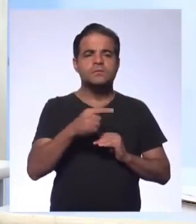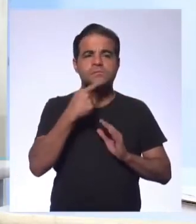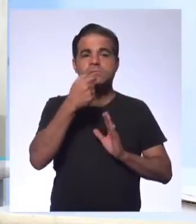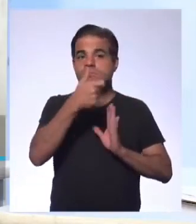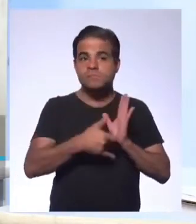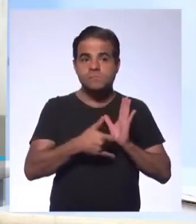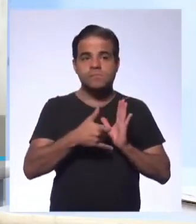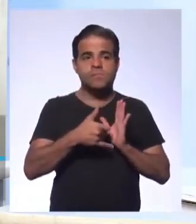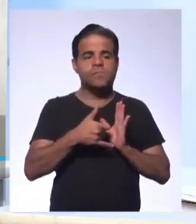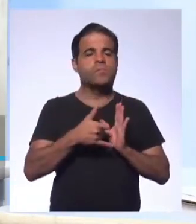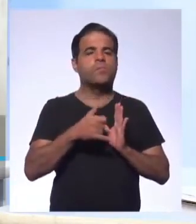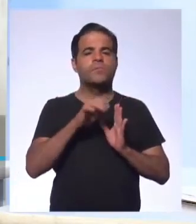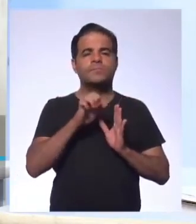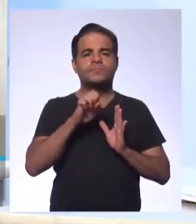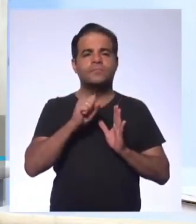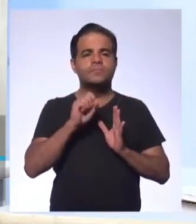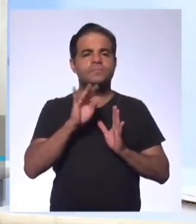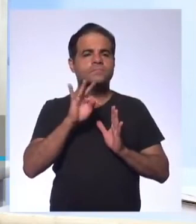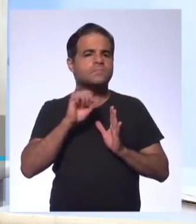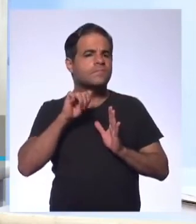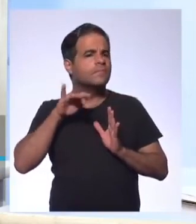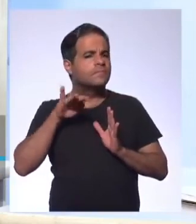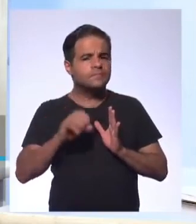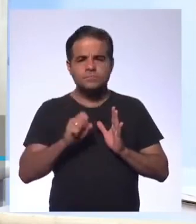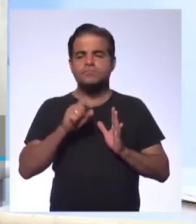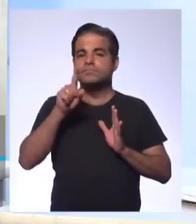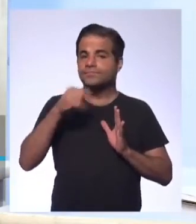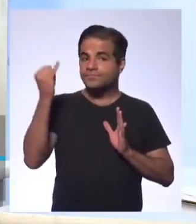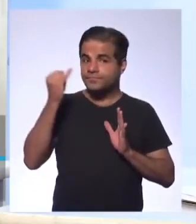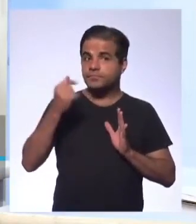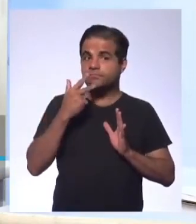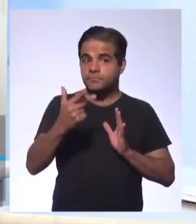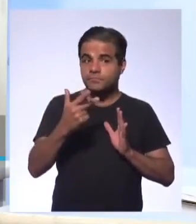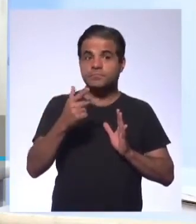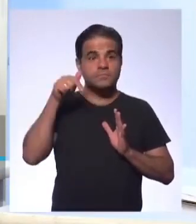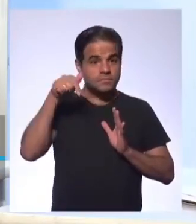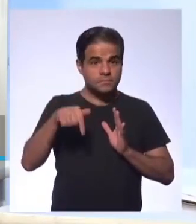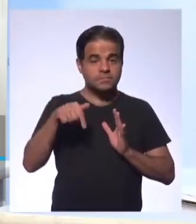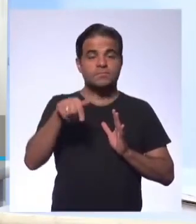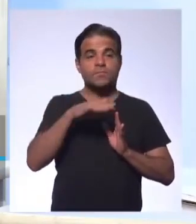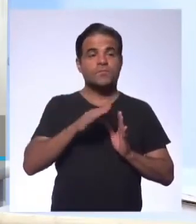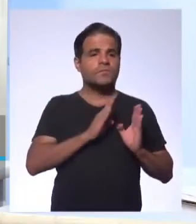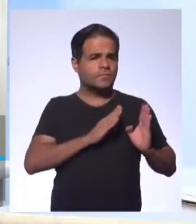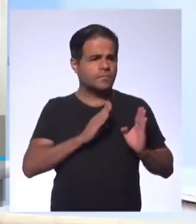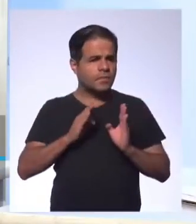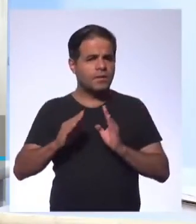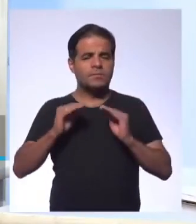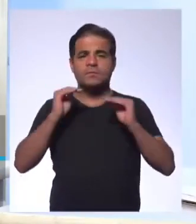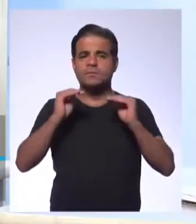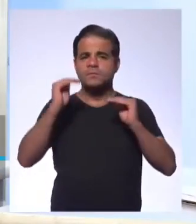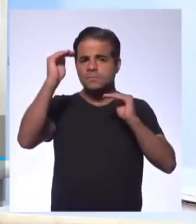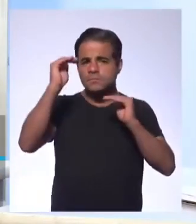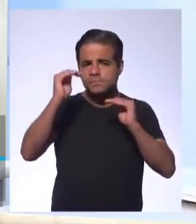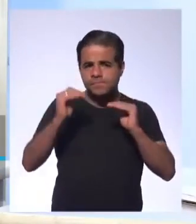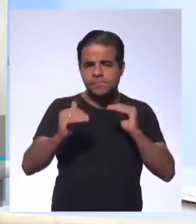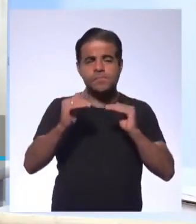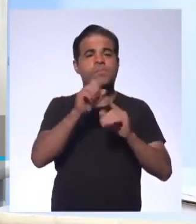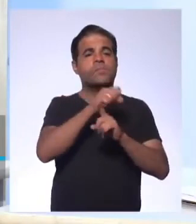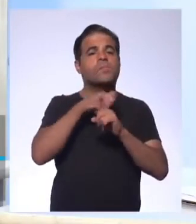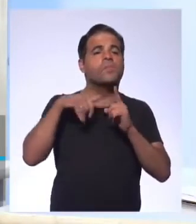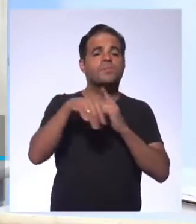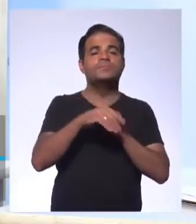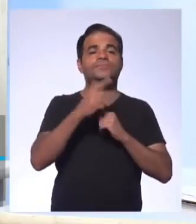dos estamentos, mas é importante falar que essa classificação, essa hierarquia social, nós chamamos